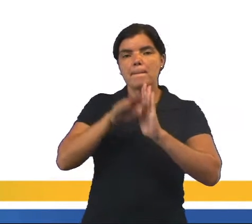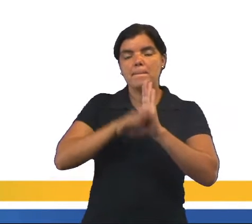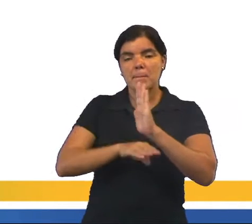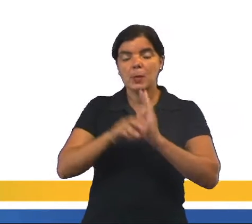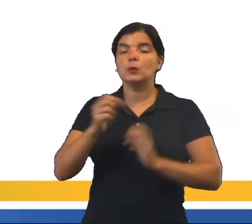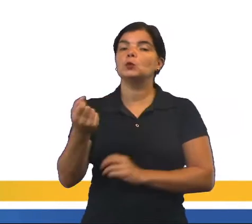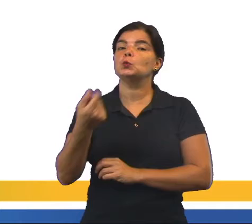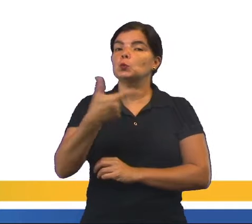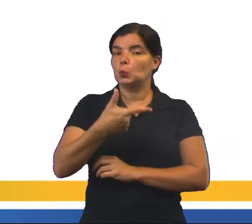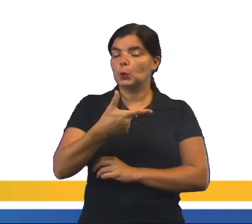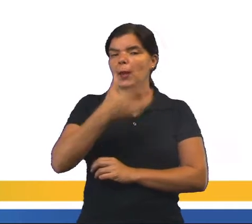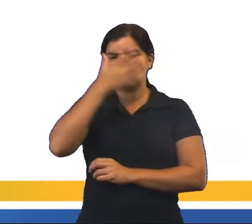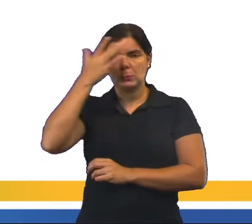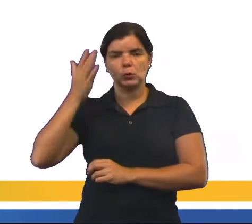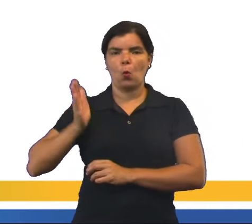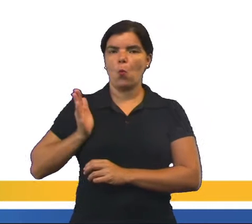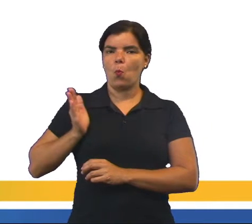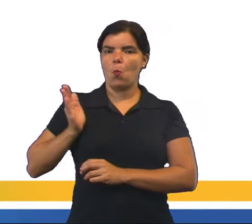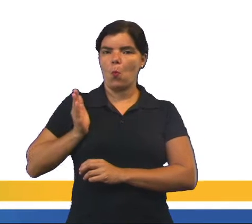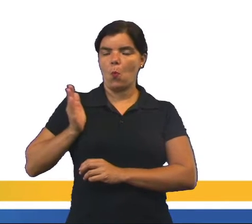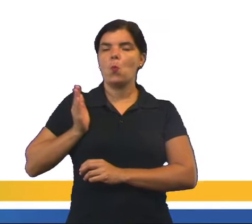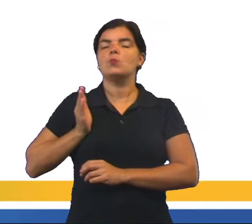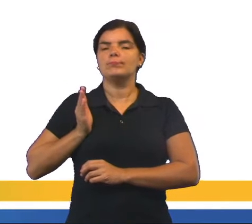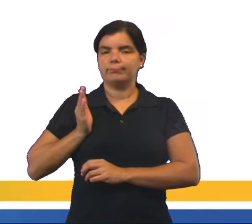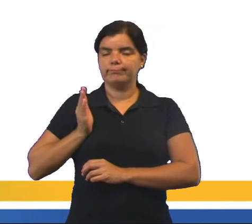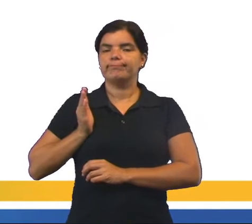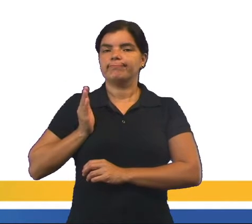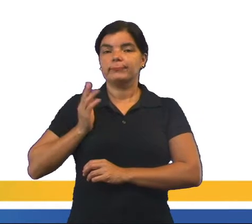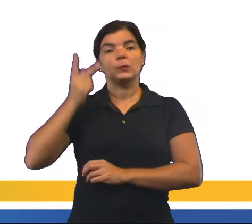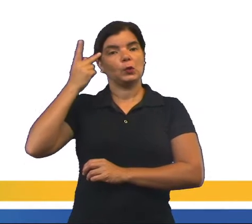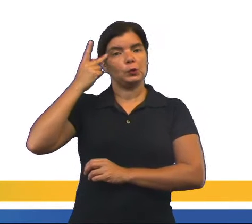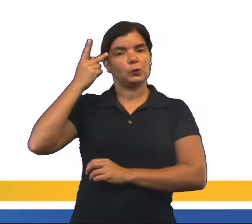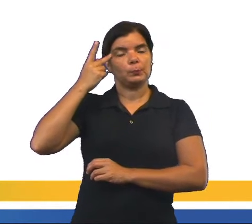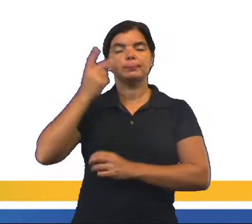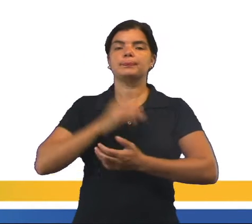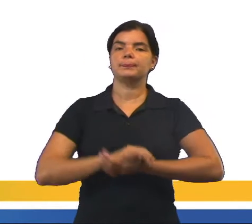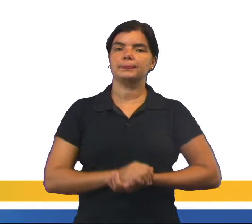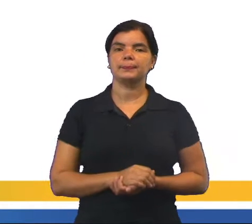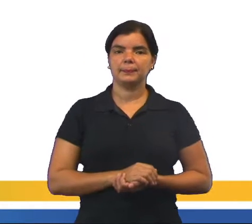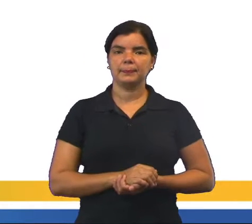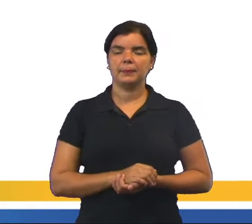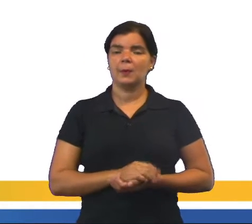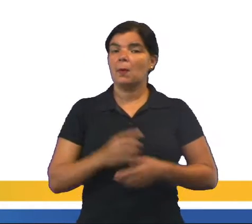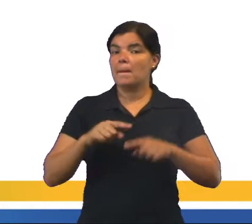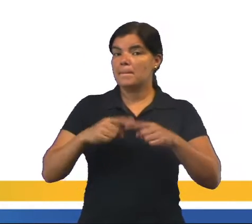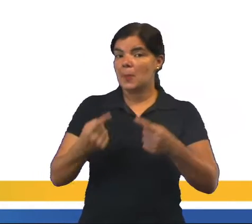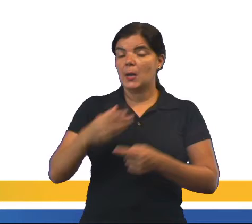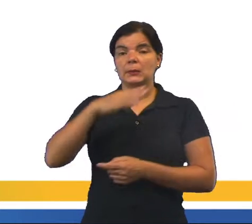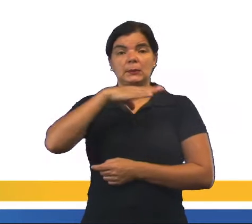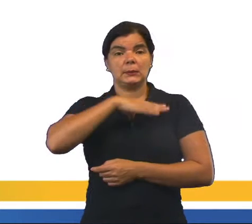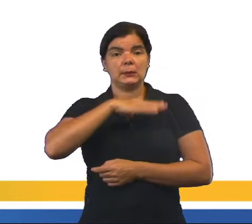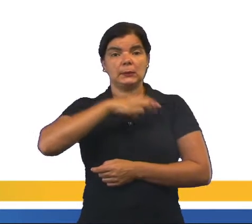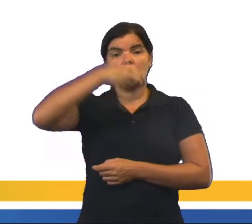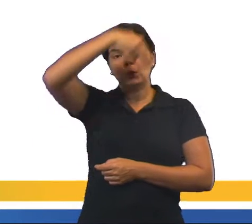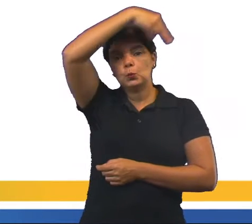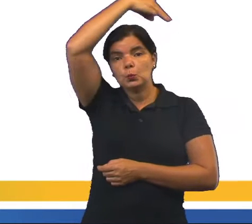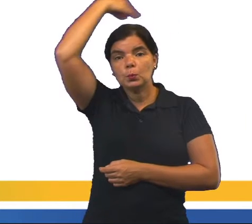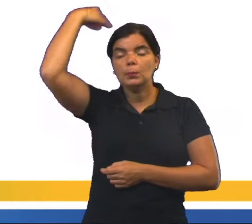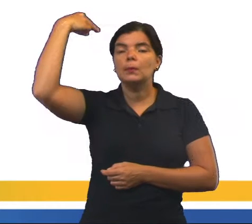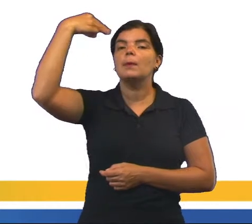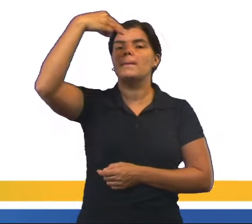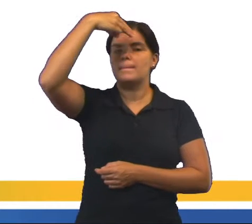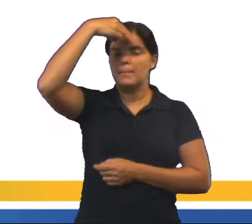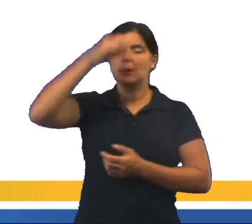que os moradores do Morumbi, a parte mais nobre de São Paulo. Na cidade do México, e aí